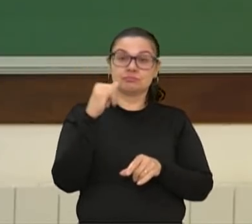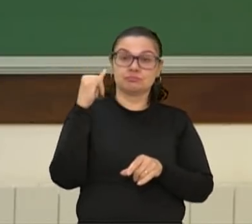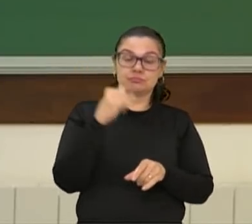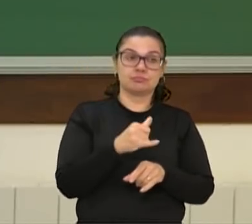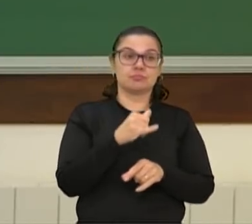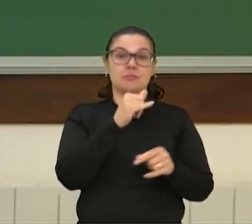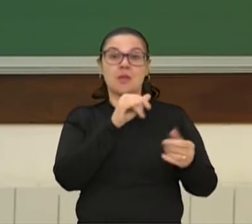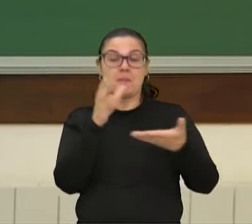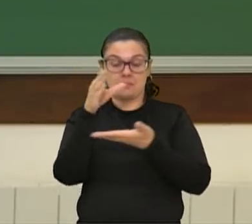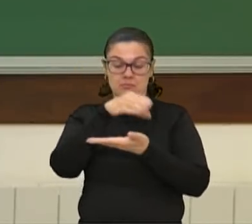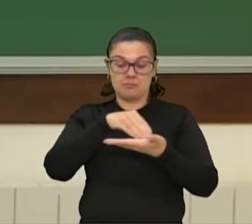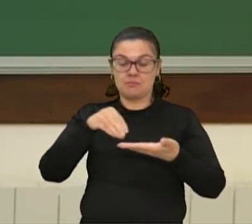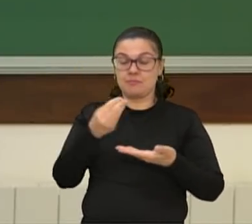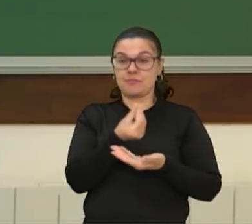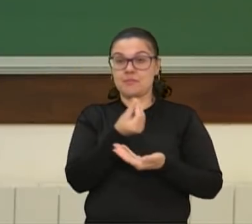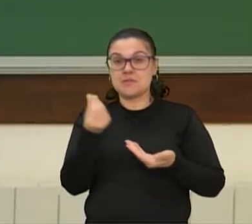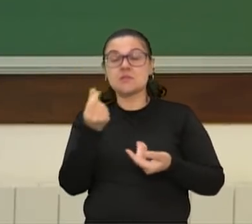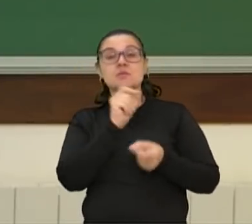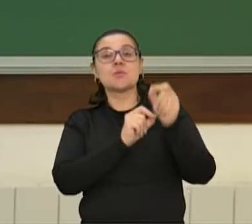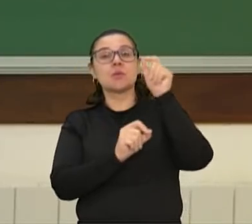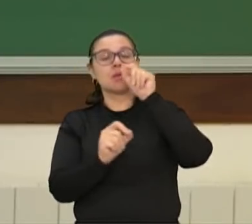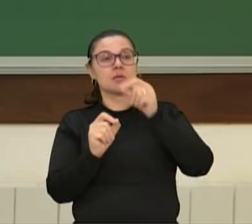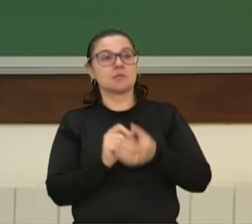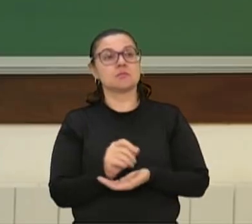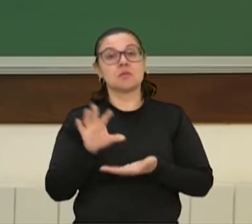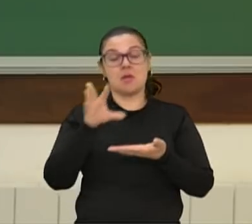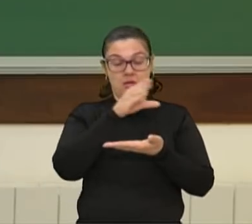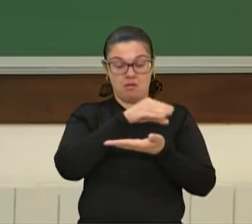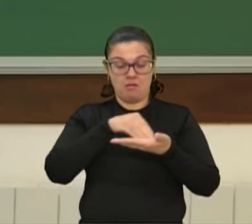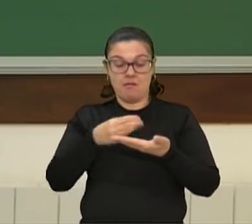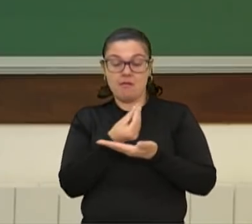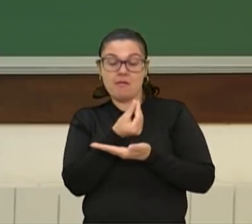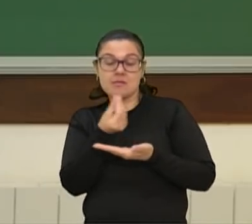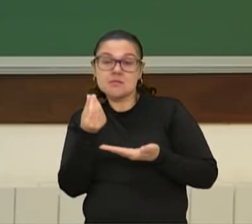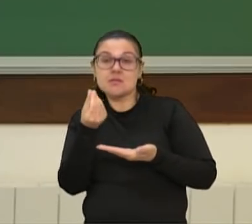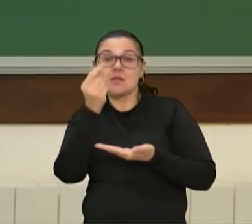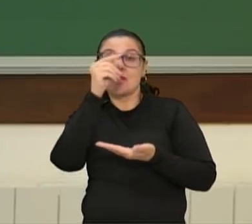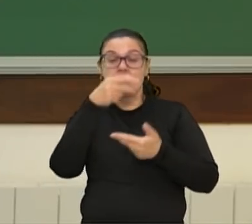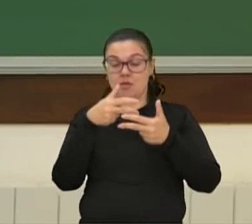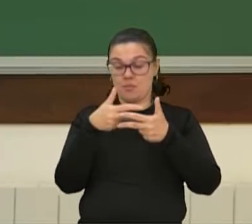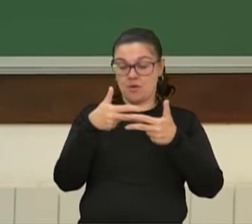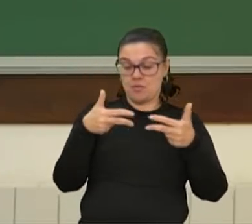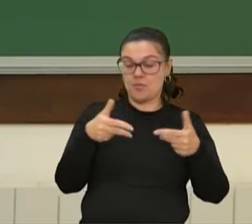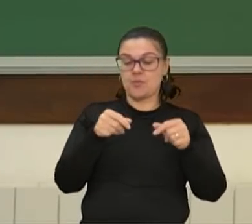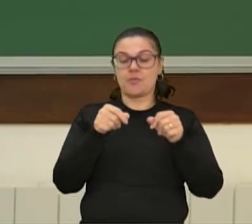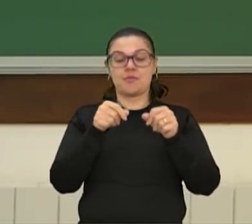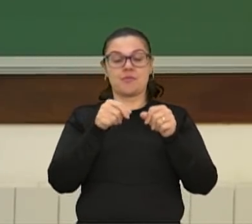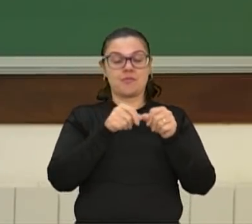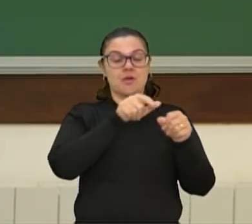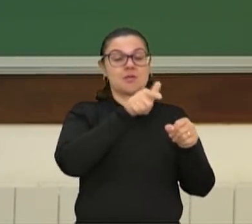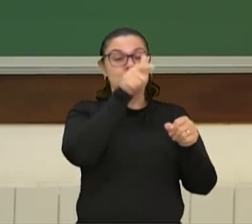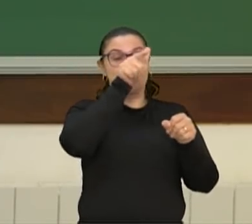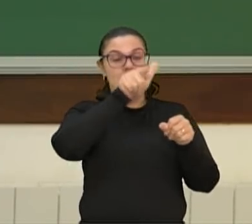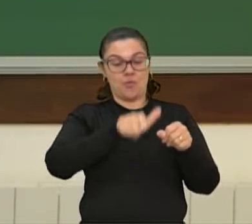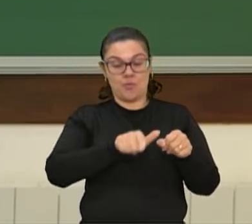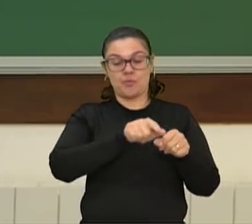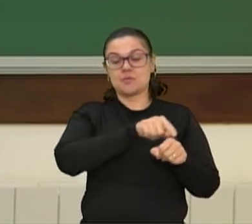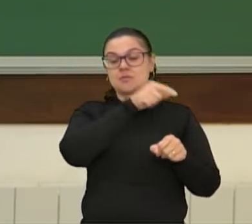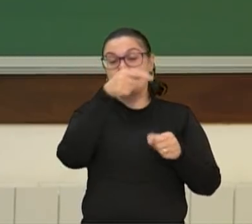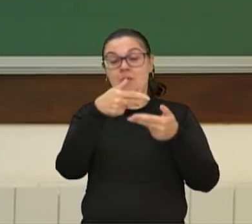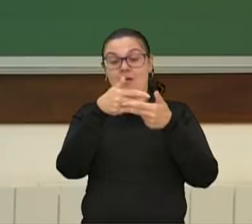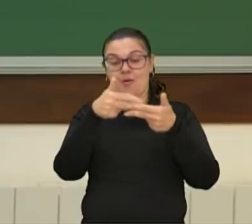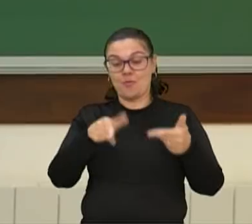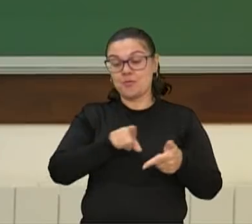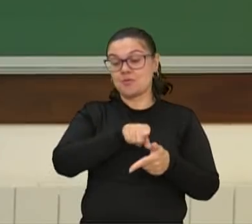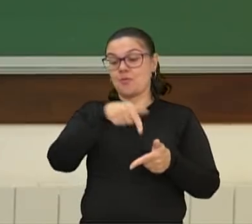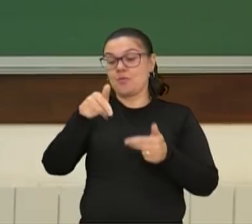digo essência. Essência eu digo assim, essência é uma coisa que faz uma coisa ser uma coisa